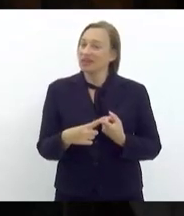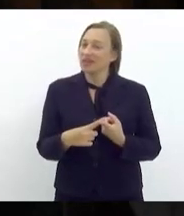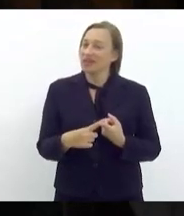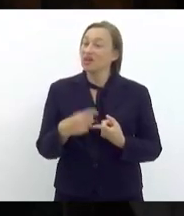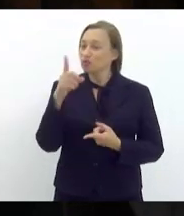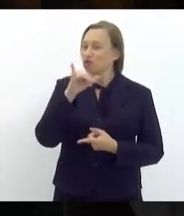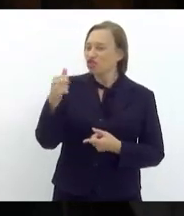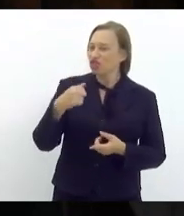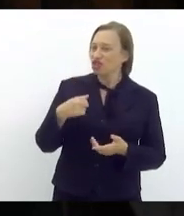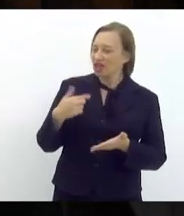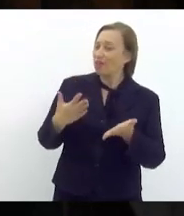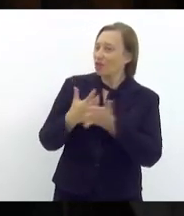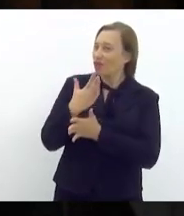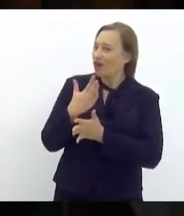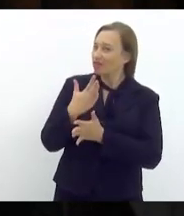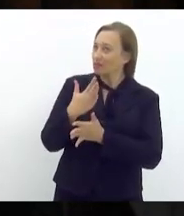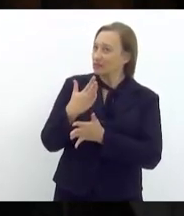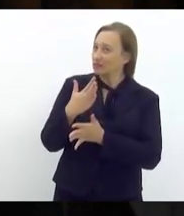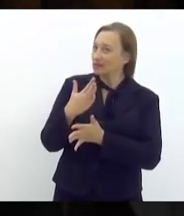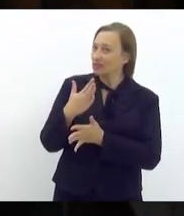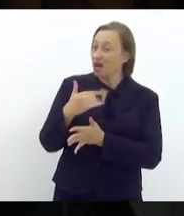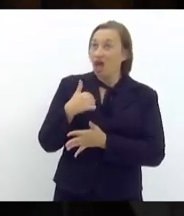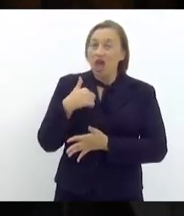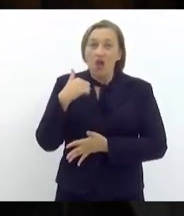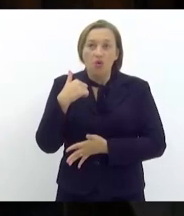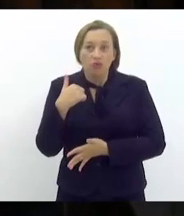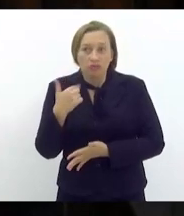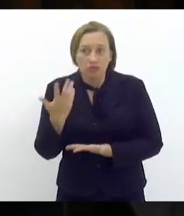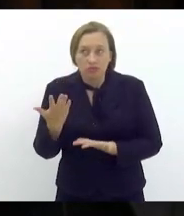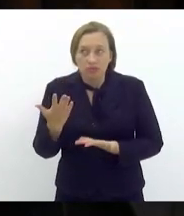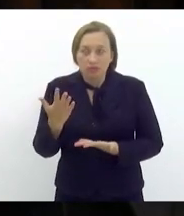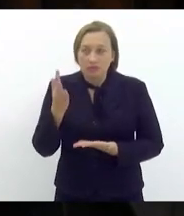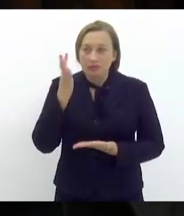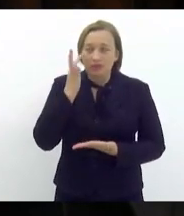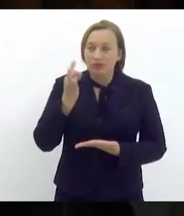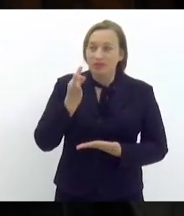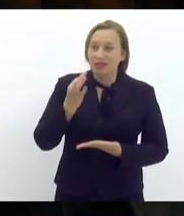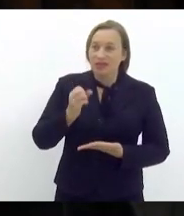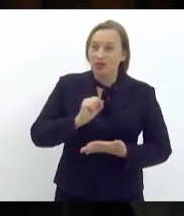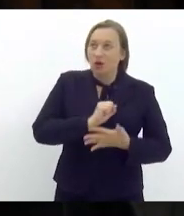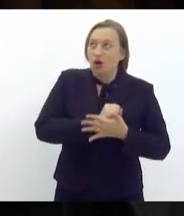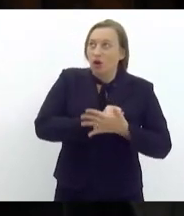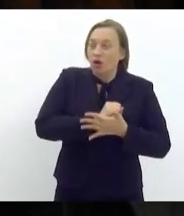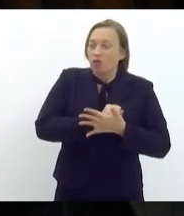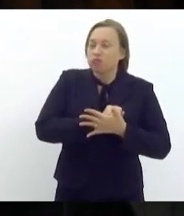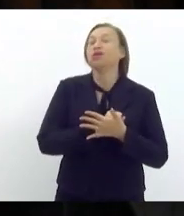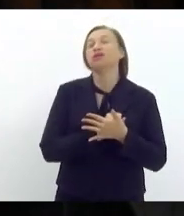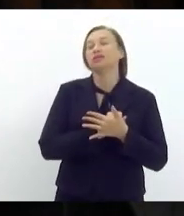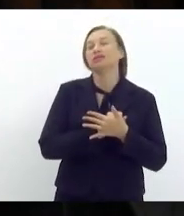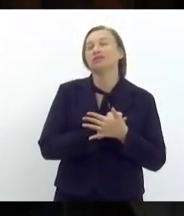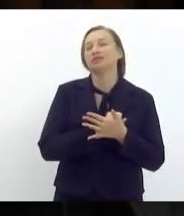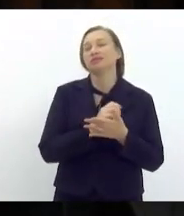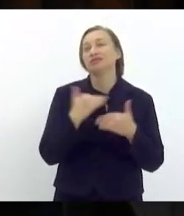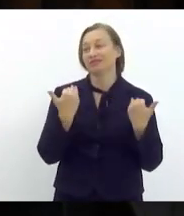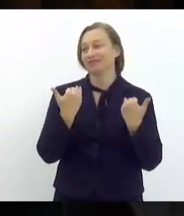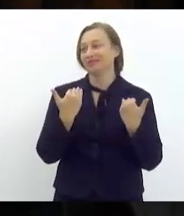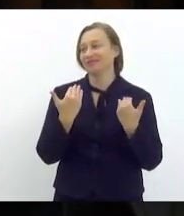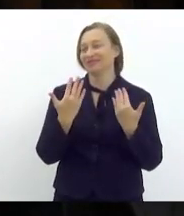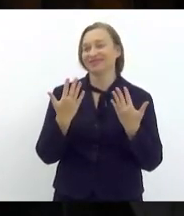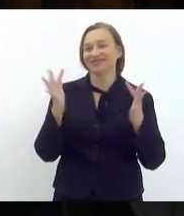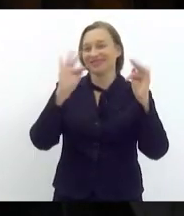dia que for aprovado eu nem sei se eu vou suportar tanta alegria tanta satisfação